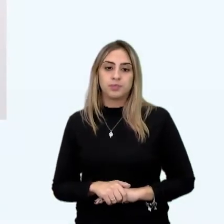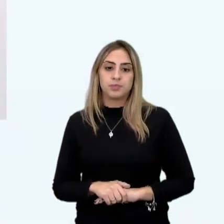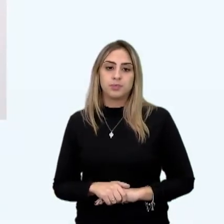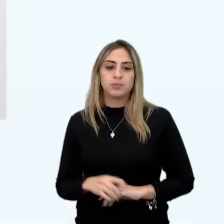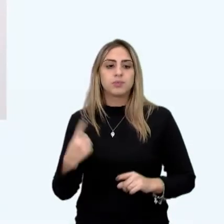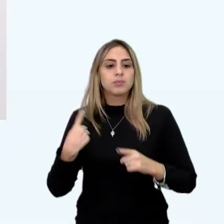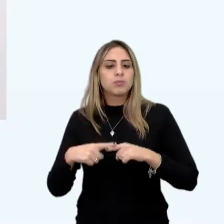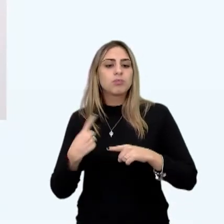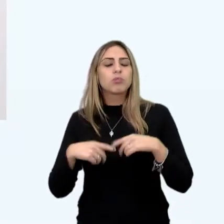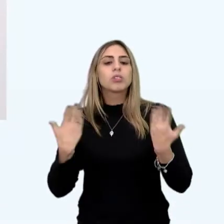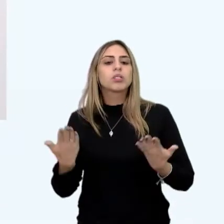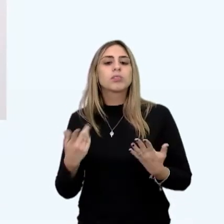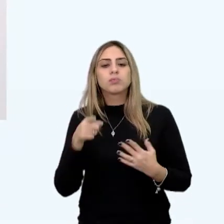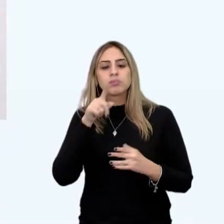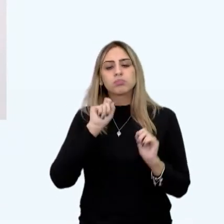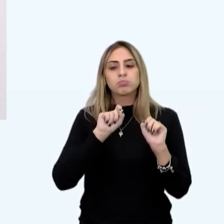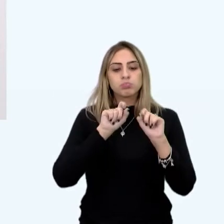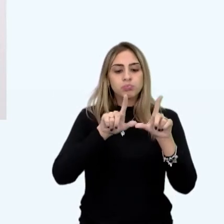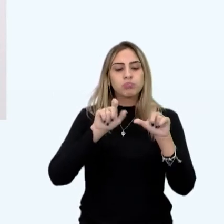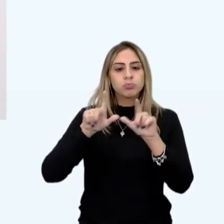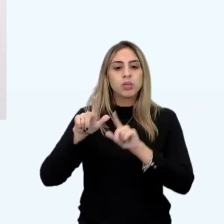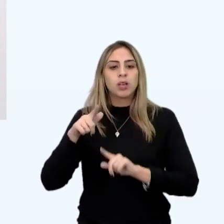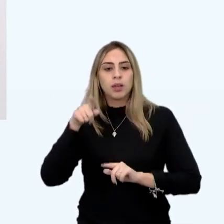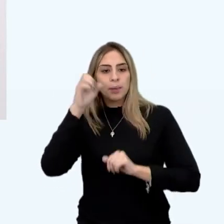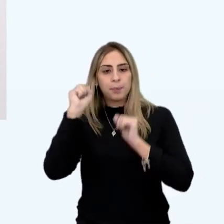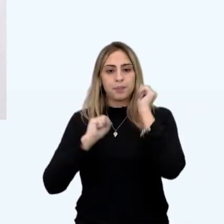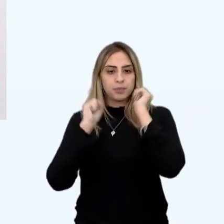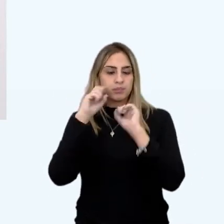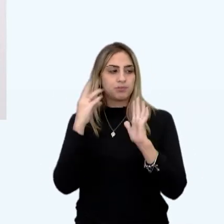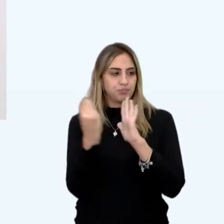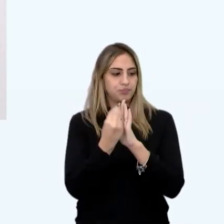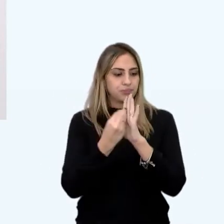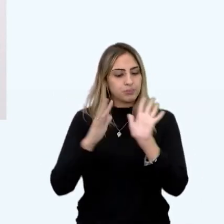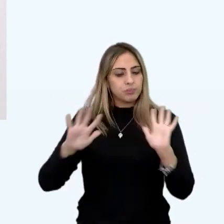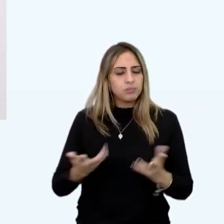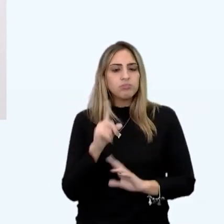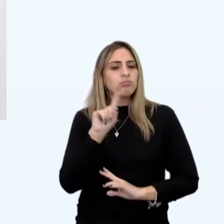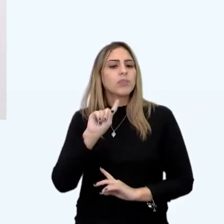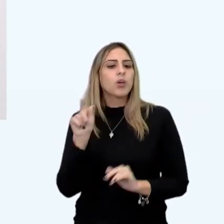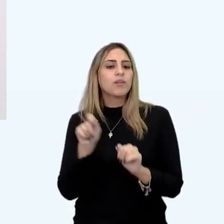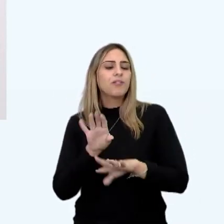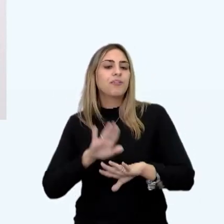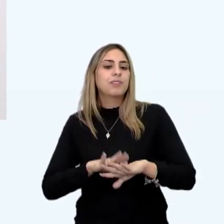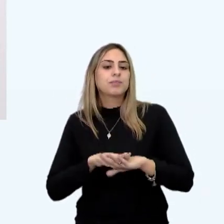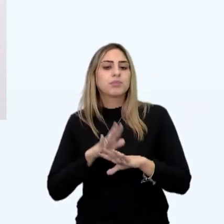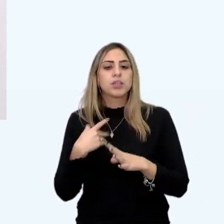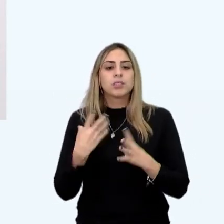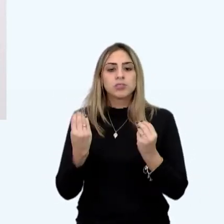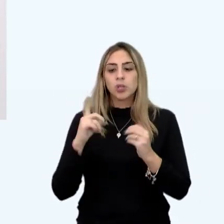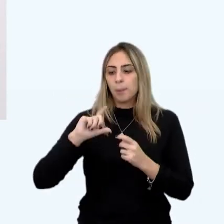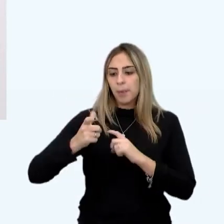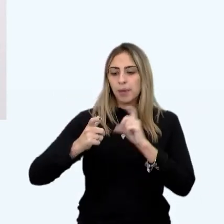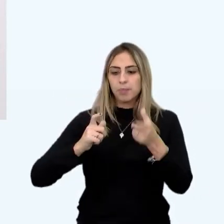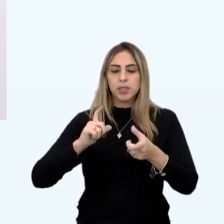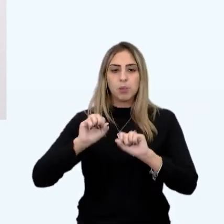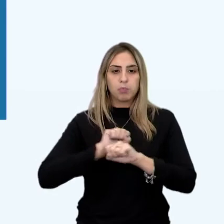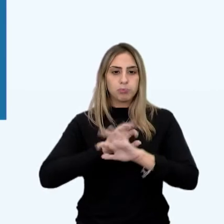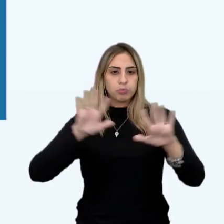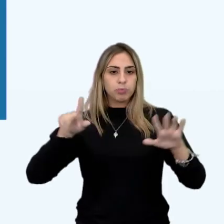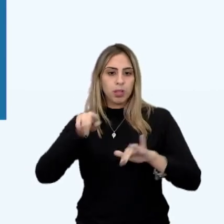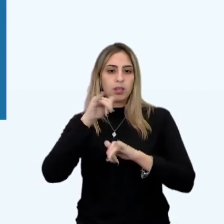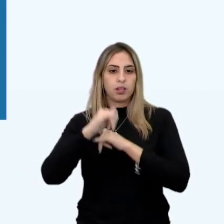Por que será que aqueles posts que as empresas produzem com tanto empenho não viralizam, mas está cheio de memes bombando pela